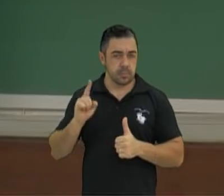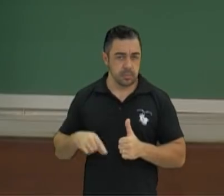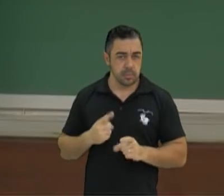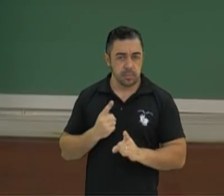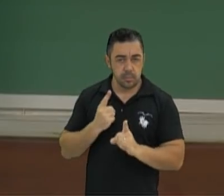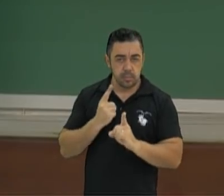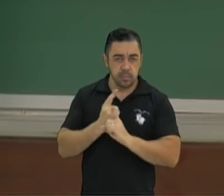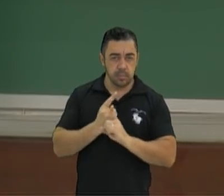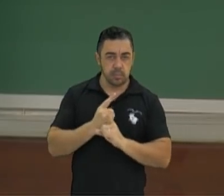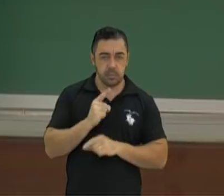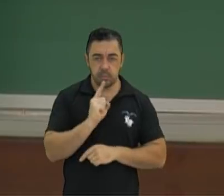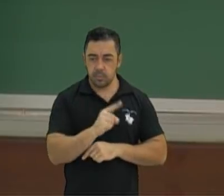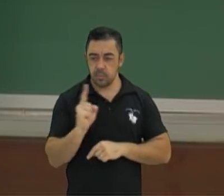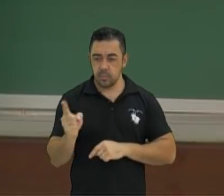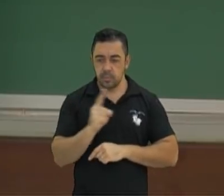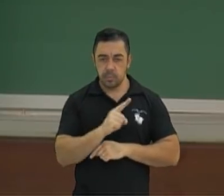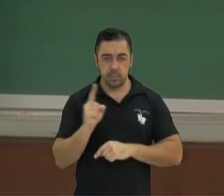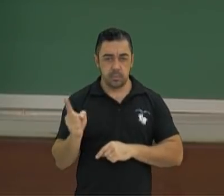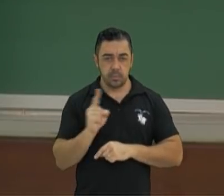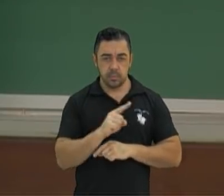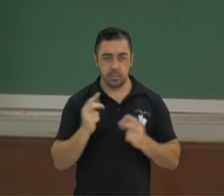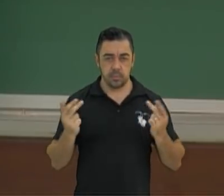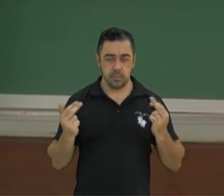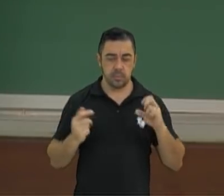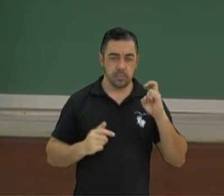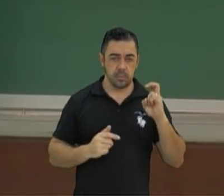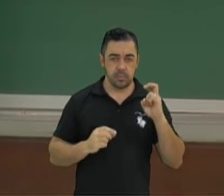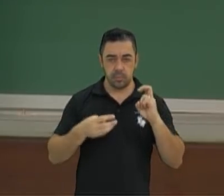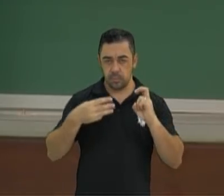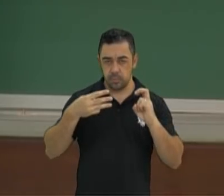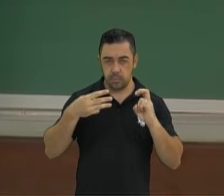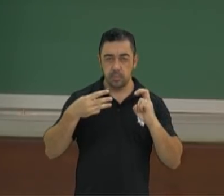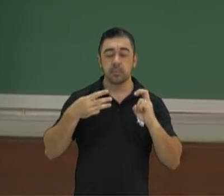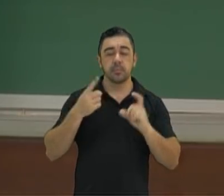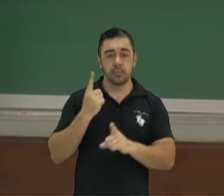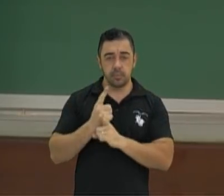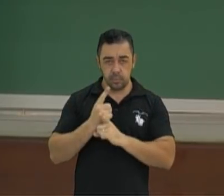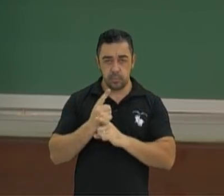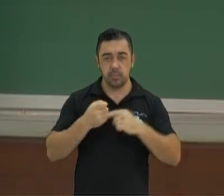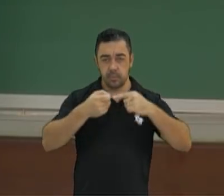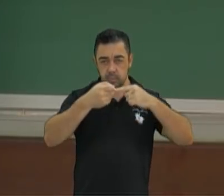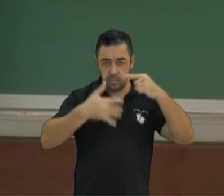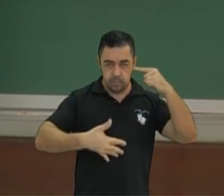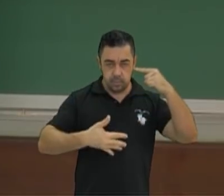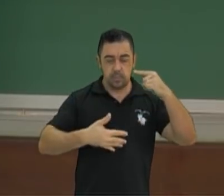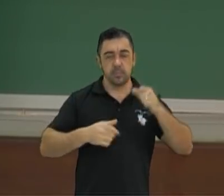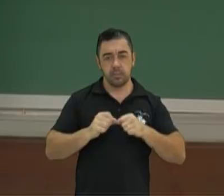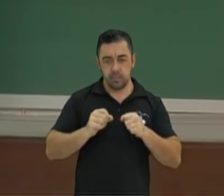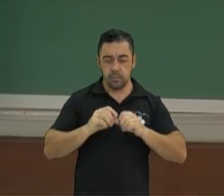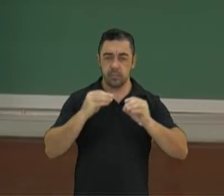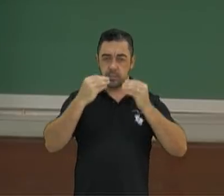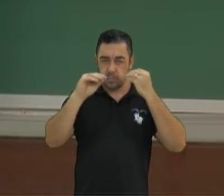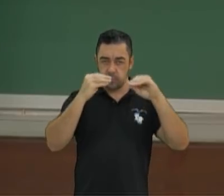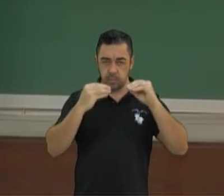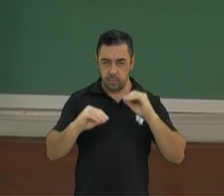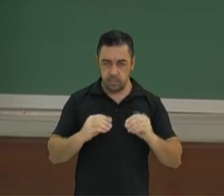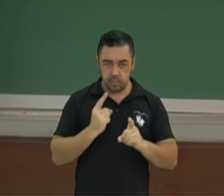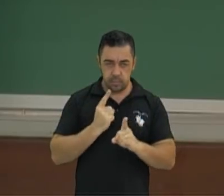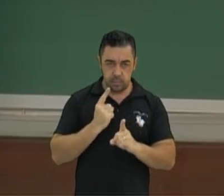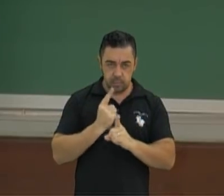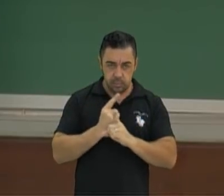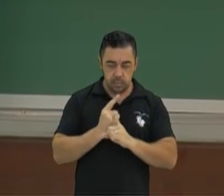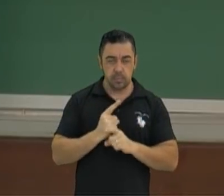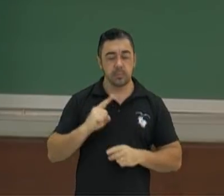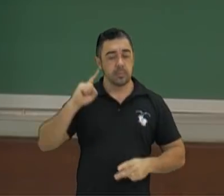é encontrar o denominador comum entre 5 e 3, ok? Então você vai lá, vai calcular o denominador